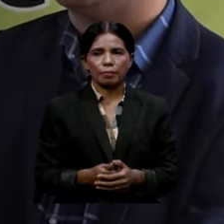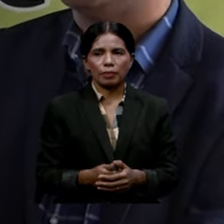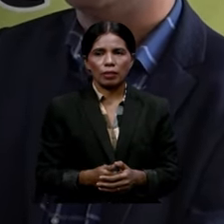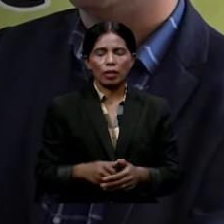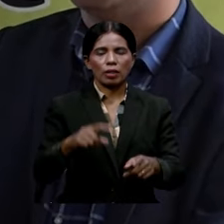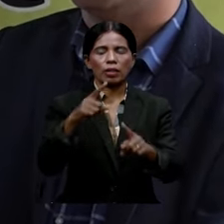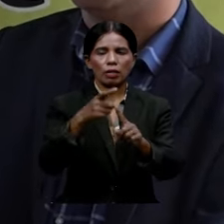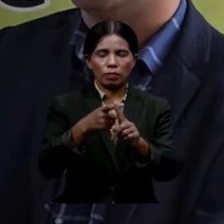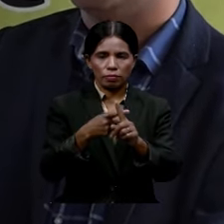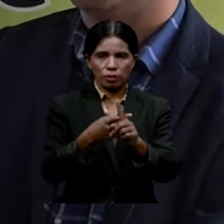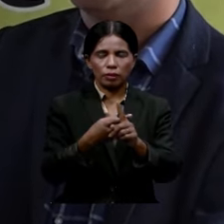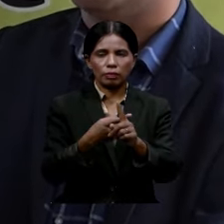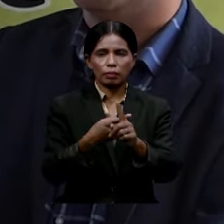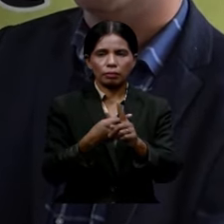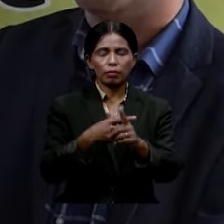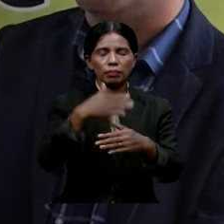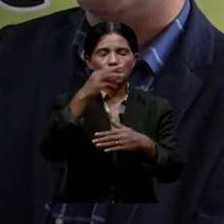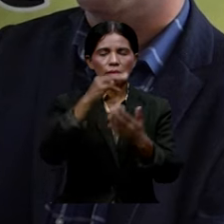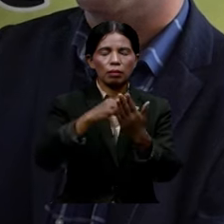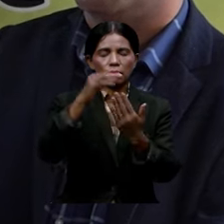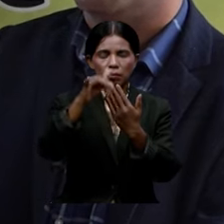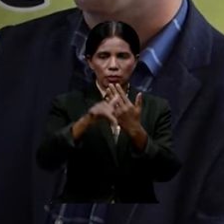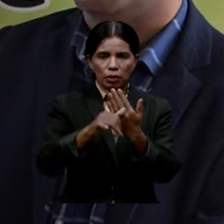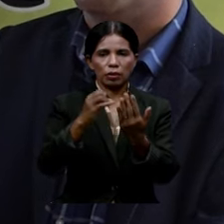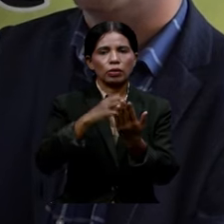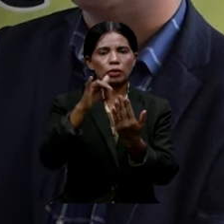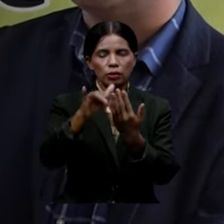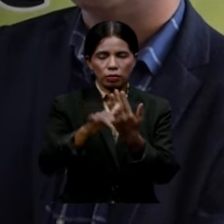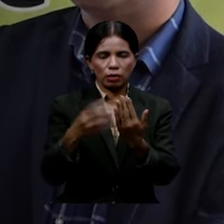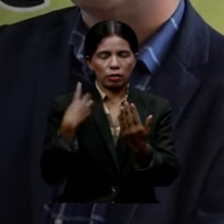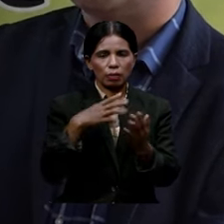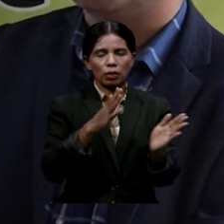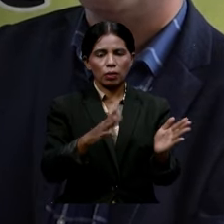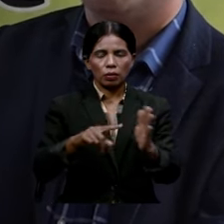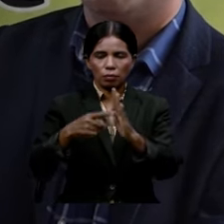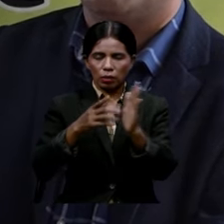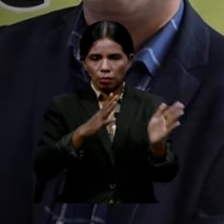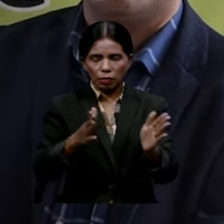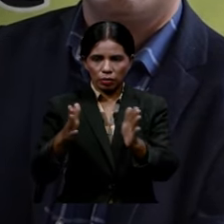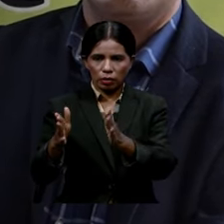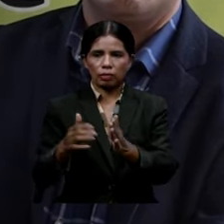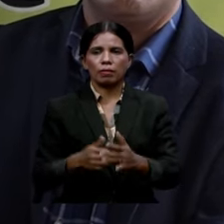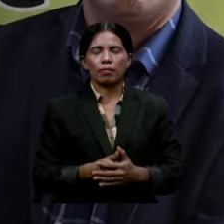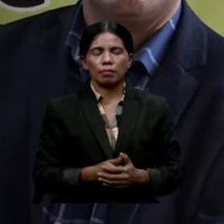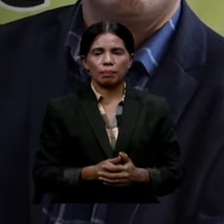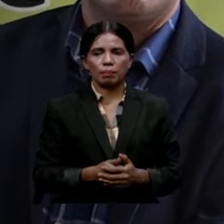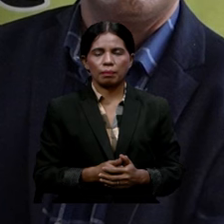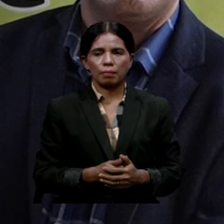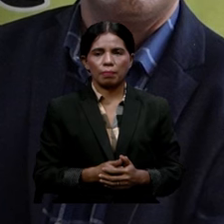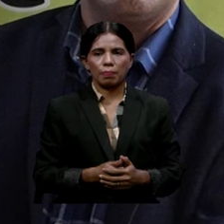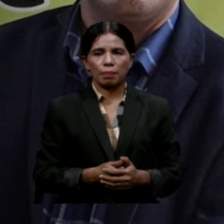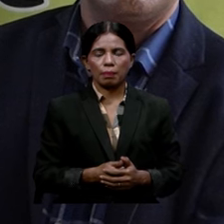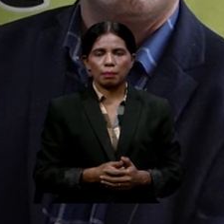fulan maio e junho e tabela o processo construção IPB betano. O nome dele.